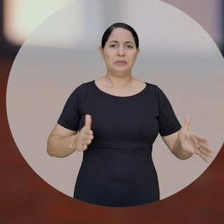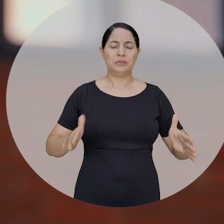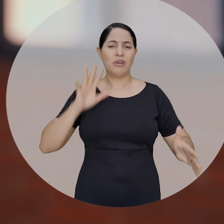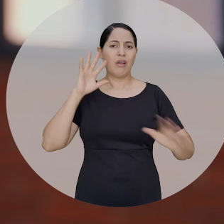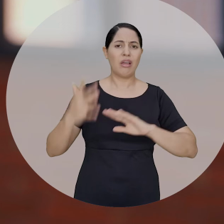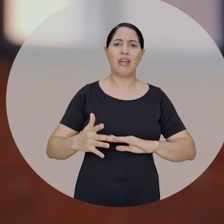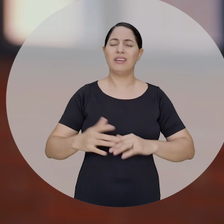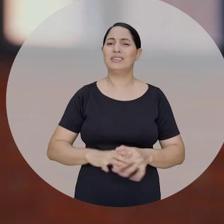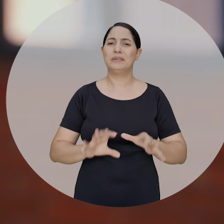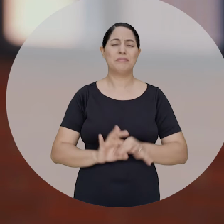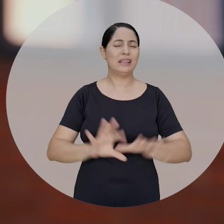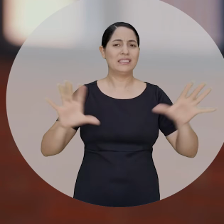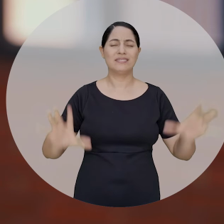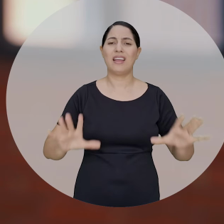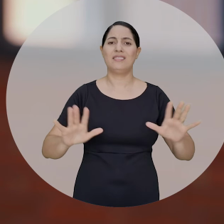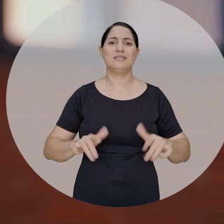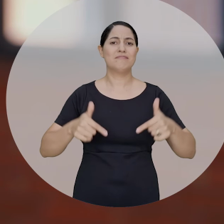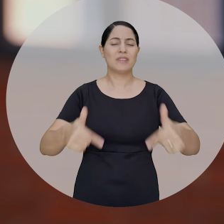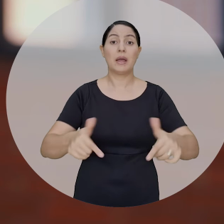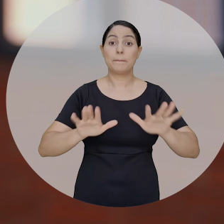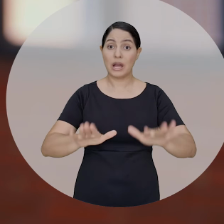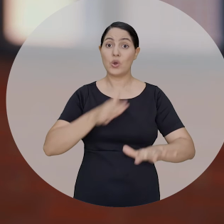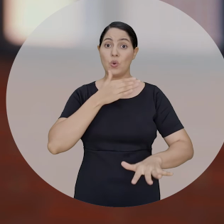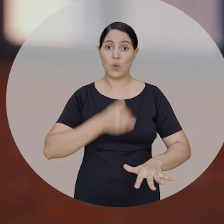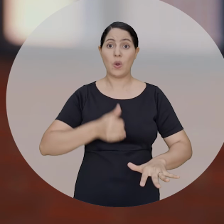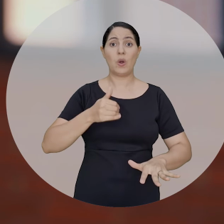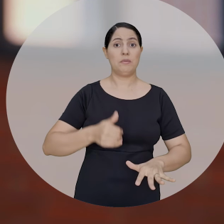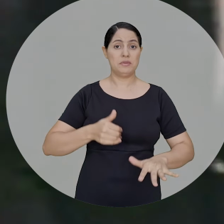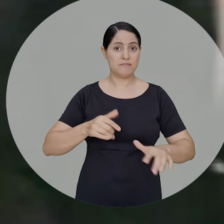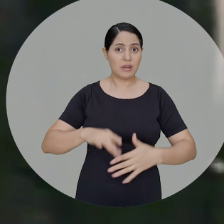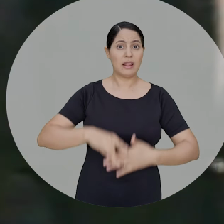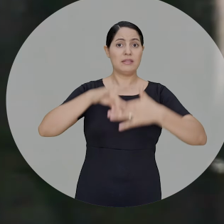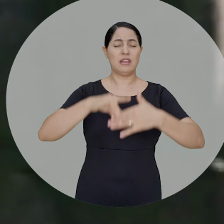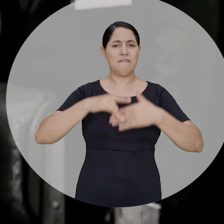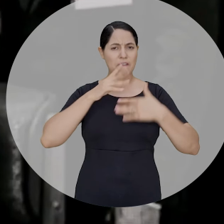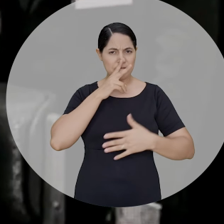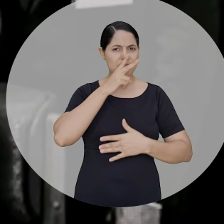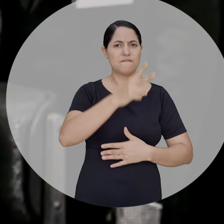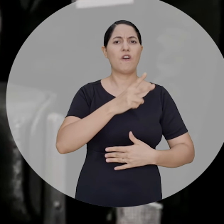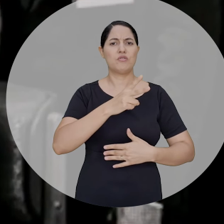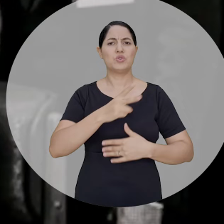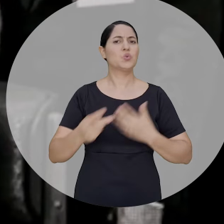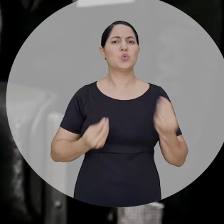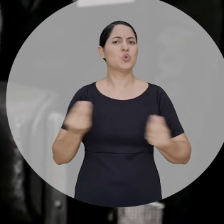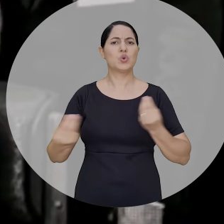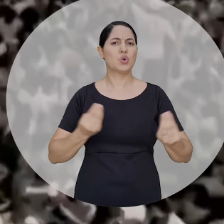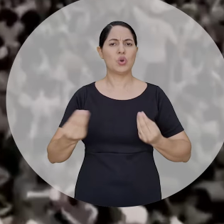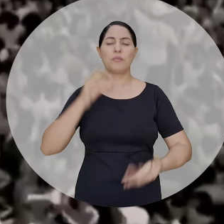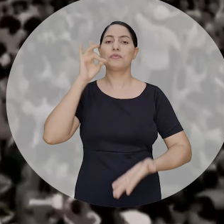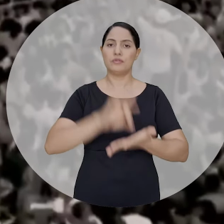das liberdades individuais. Coube a um homem liderar esse processo, atuando fortemente na defesa da